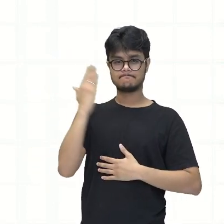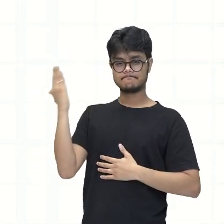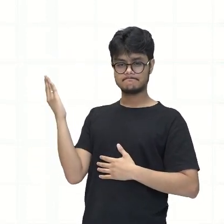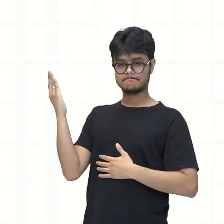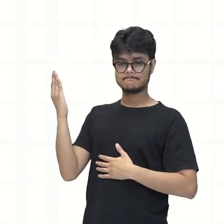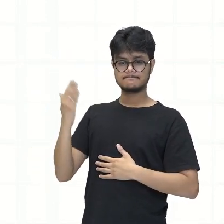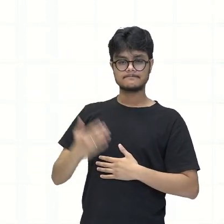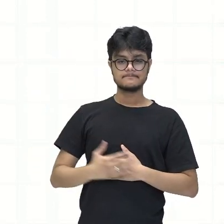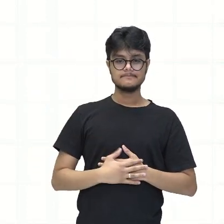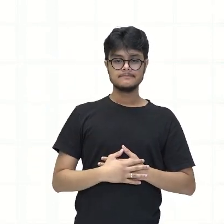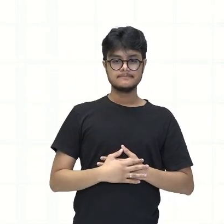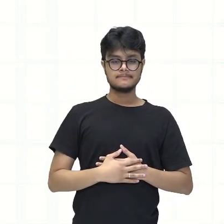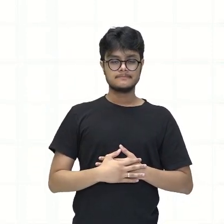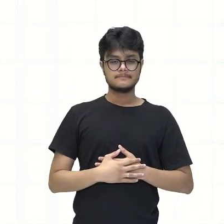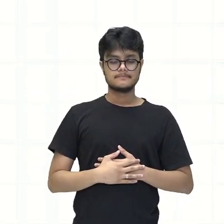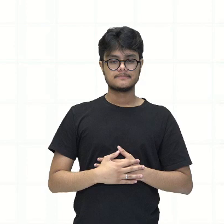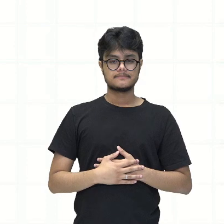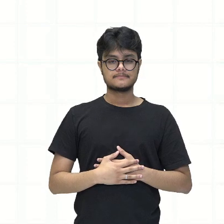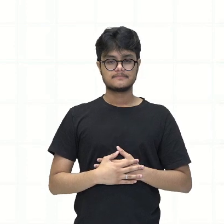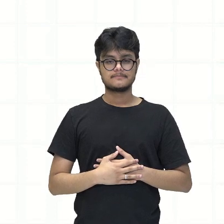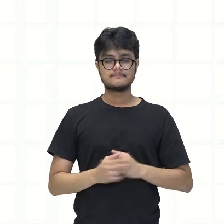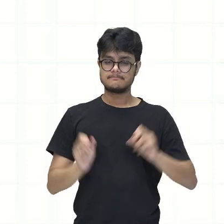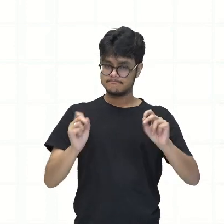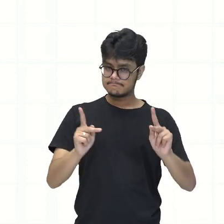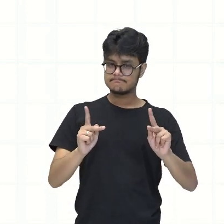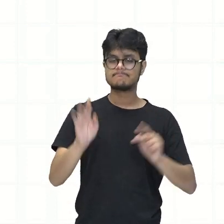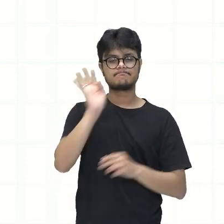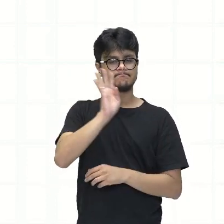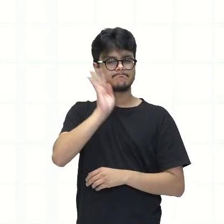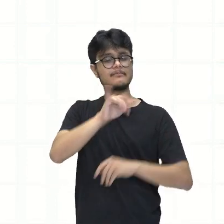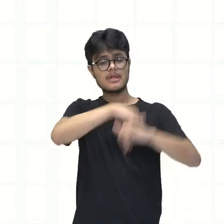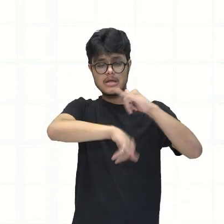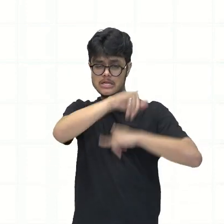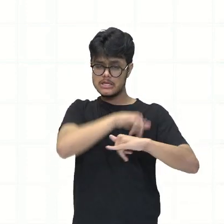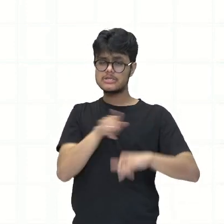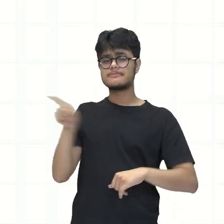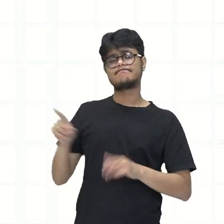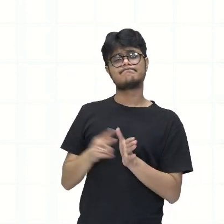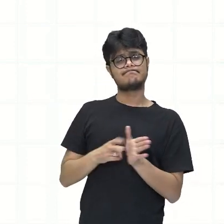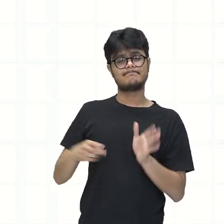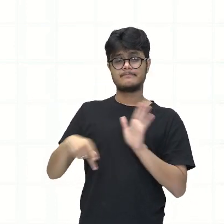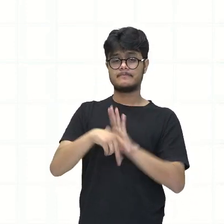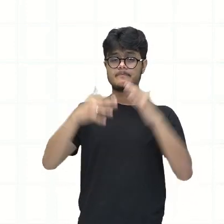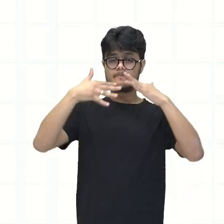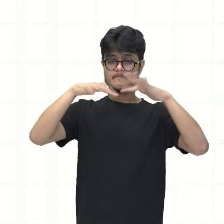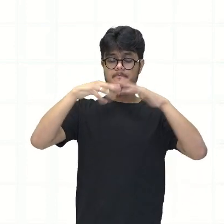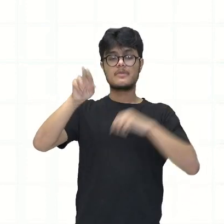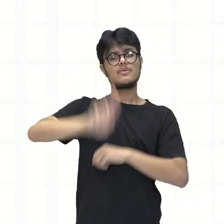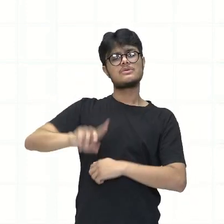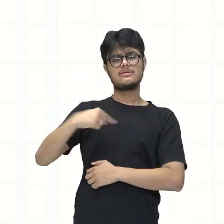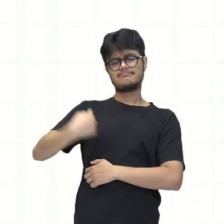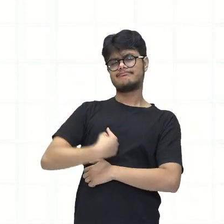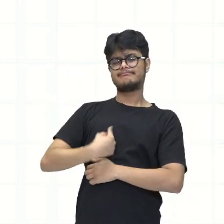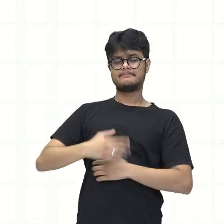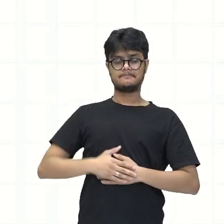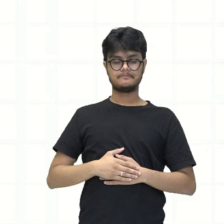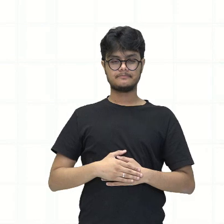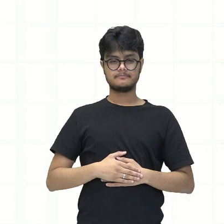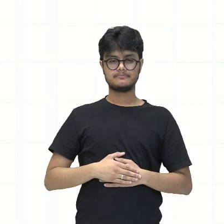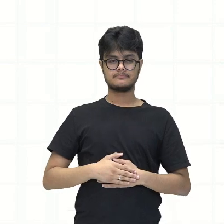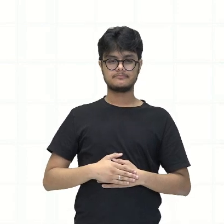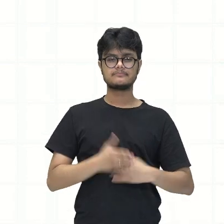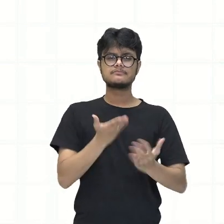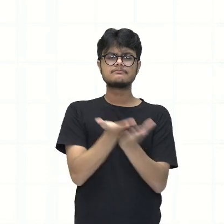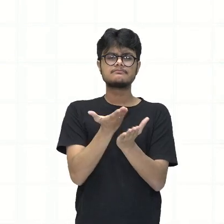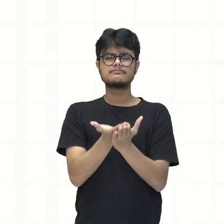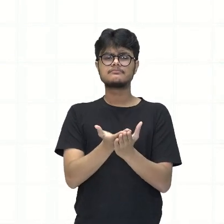o gás natural, né? Que são os tipos de combustíveis fósseis mais usados por nós. Vamos rever aí um